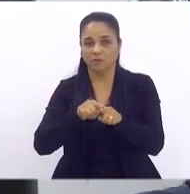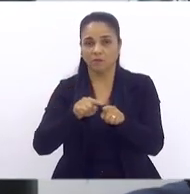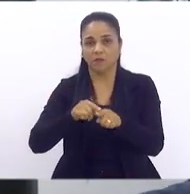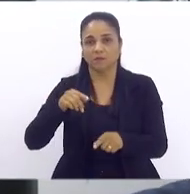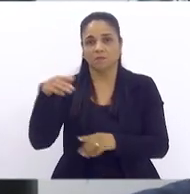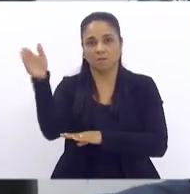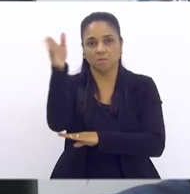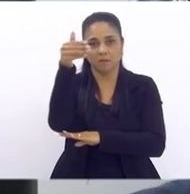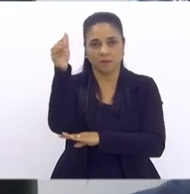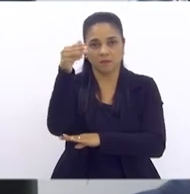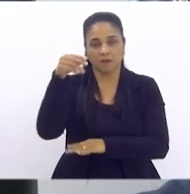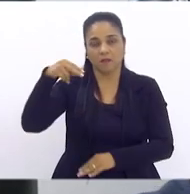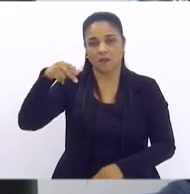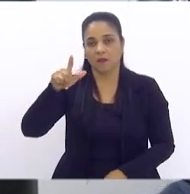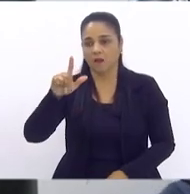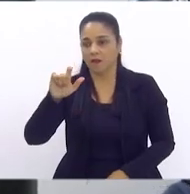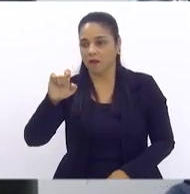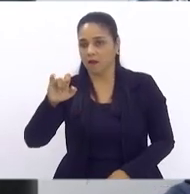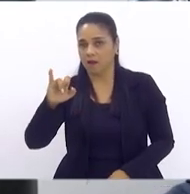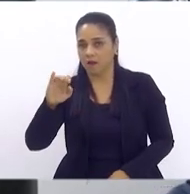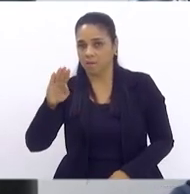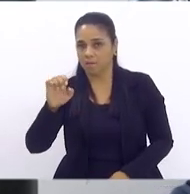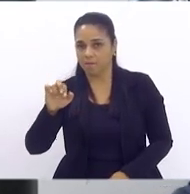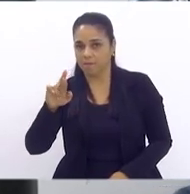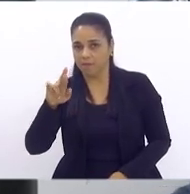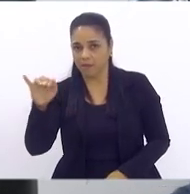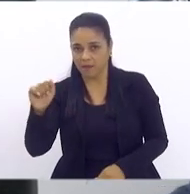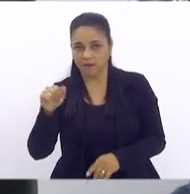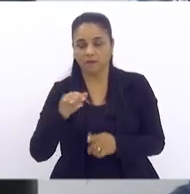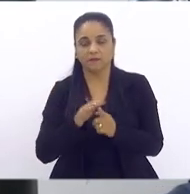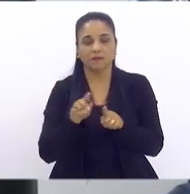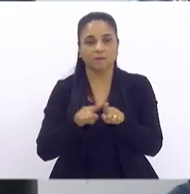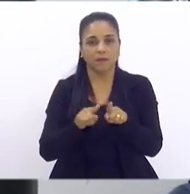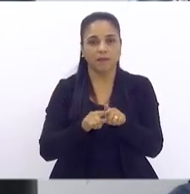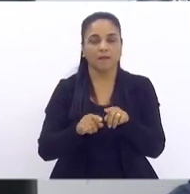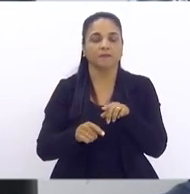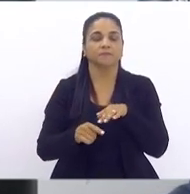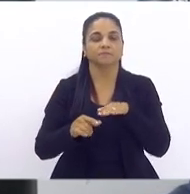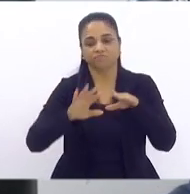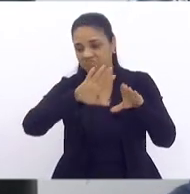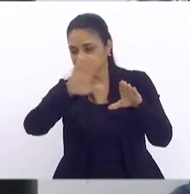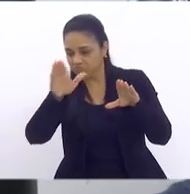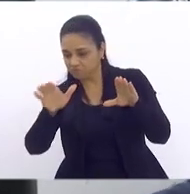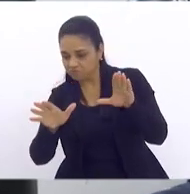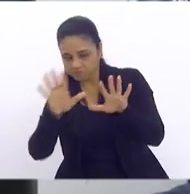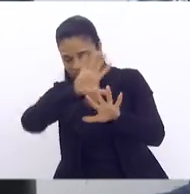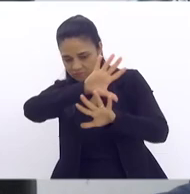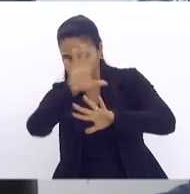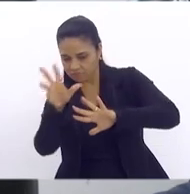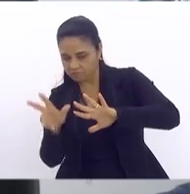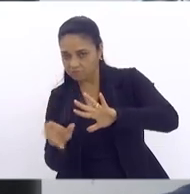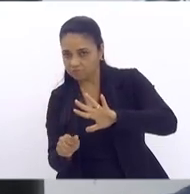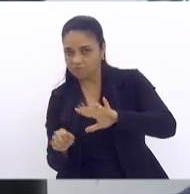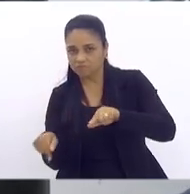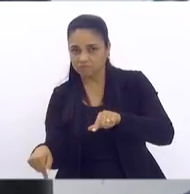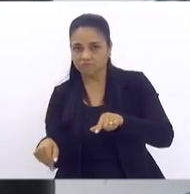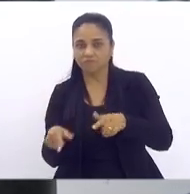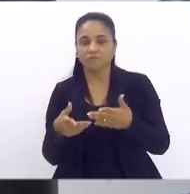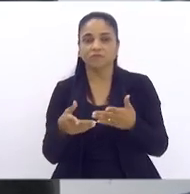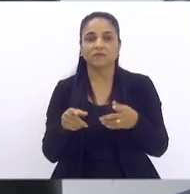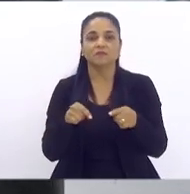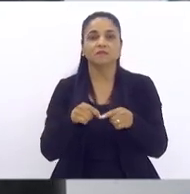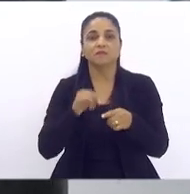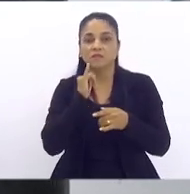milhares de toneladas, 180 mil toneladas de minério, rumo a Singapura, no sudoeste aquático. O INEA afirmou ter sido comunicado o incidente